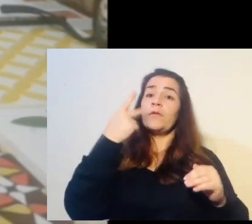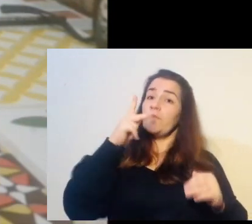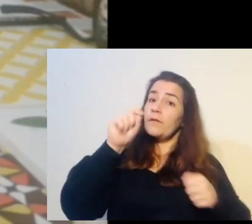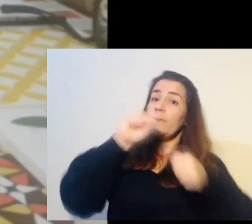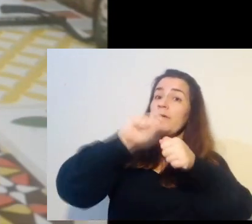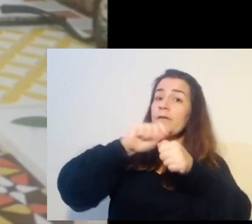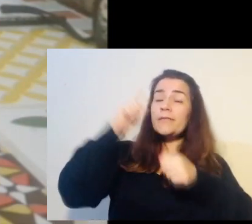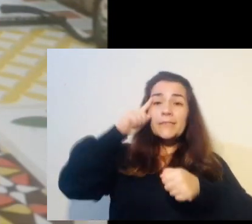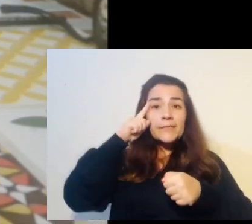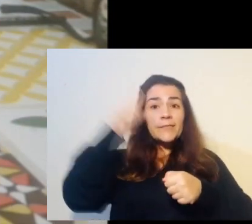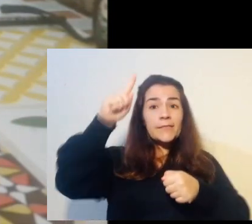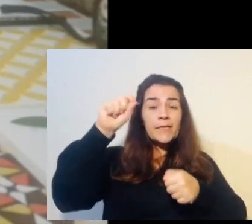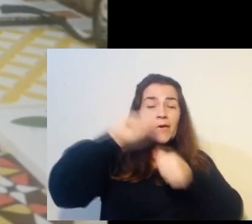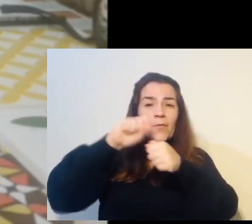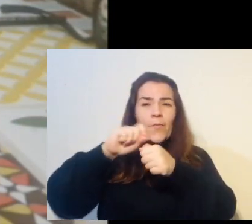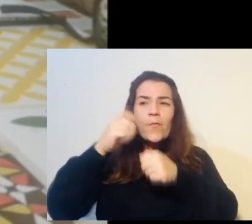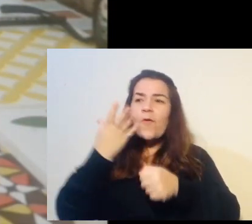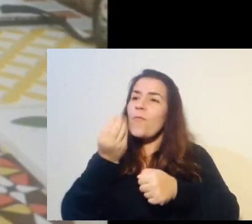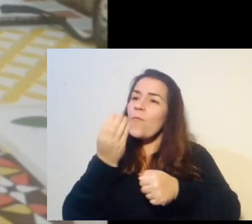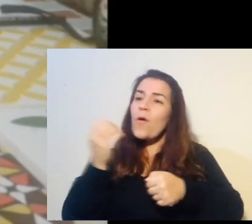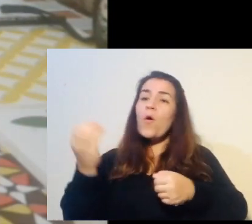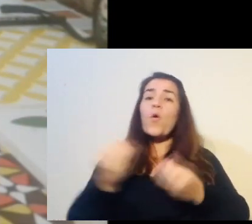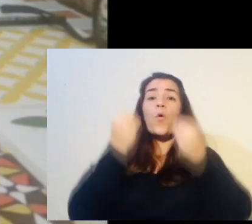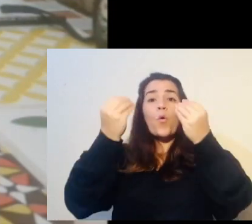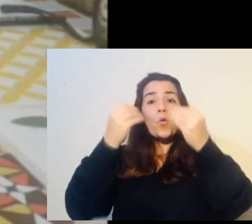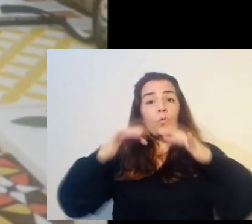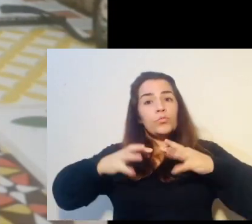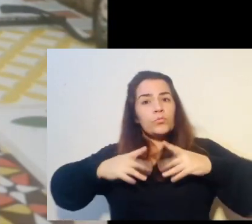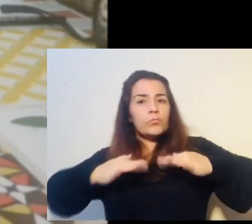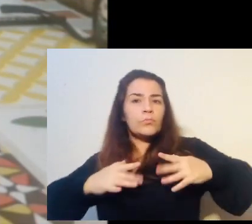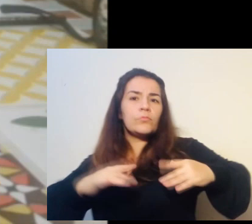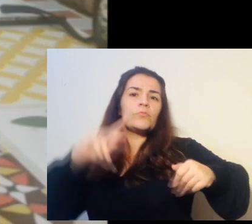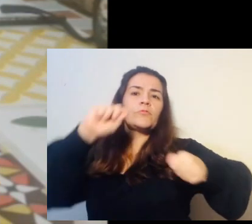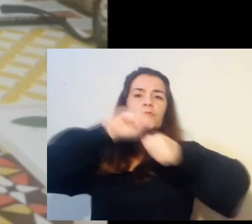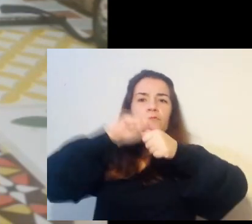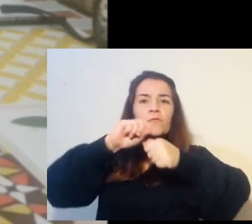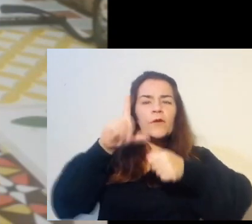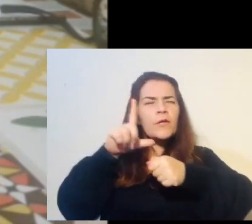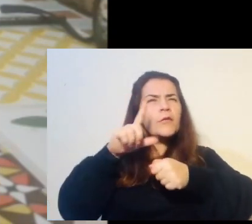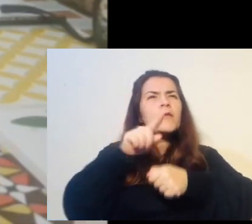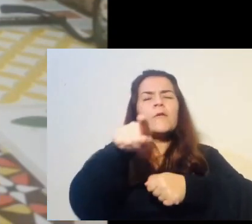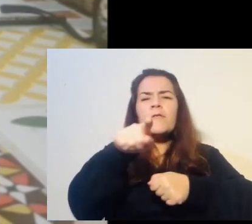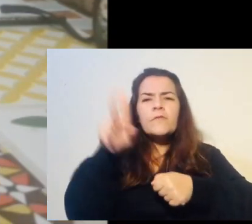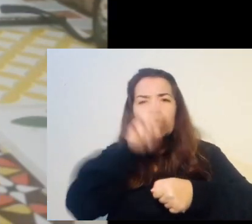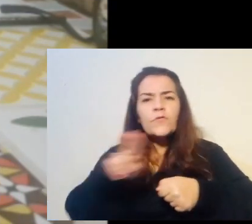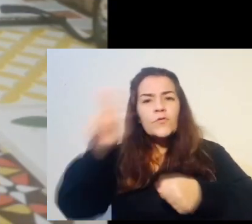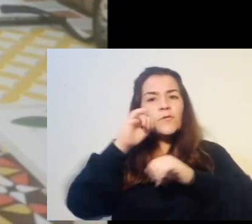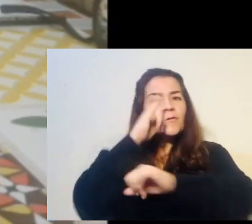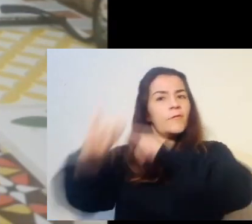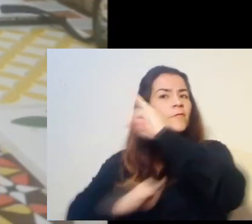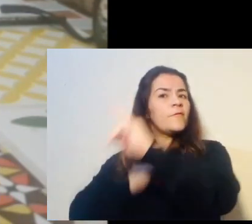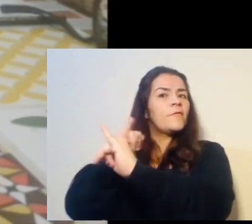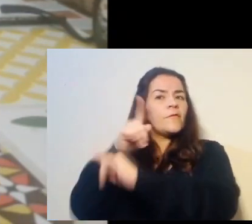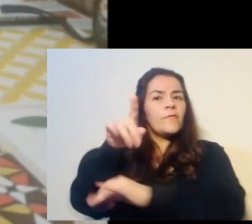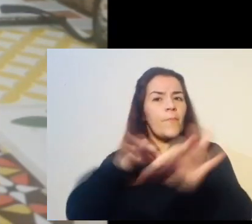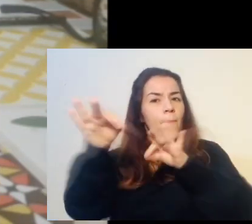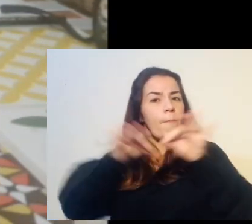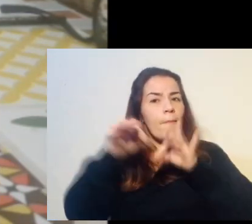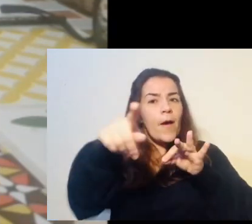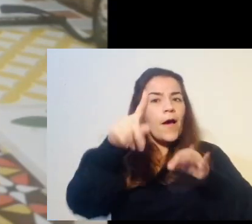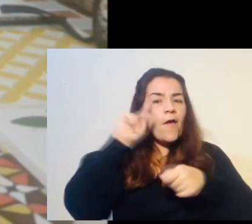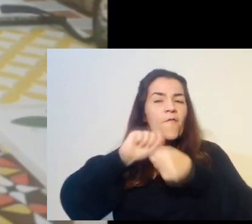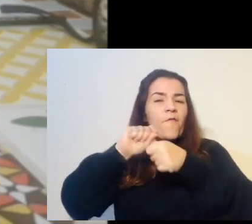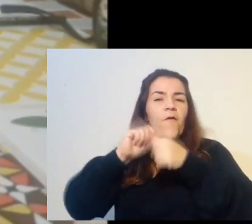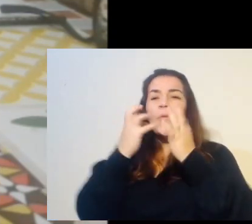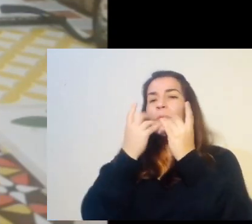aí a gente vai trocar uma ideia depois de tudo isso, o como tocar, eu vou dar umas dicas, tem alguns vídeos na internet que vocês podem pesquisar, mas